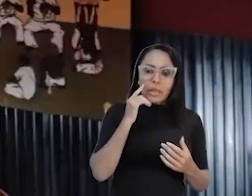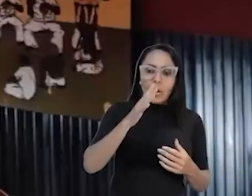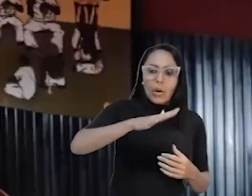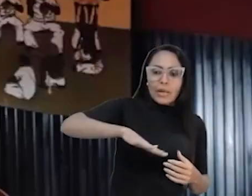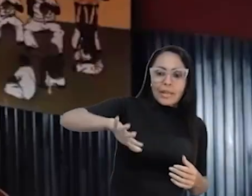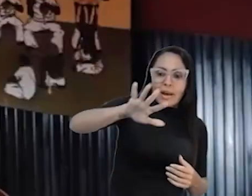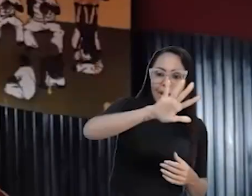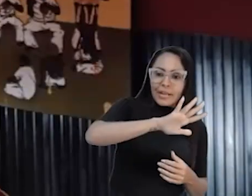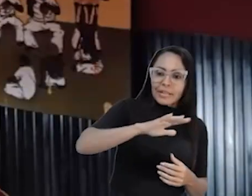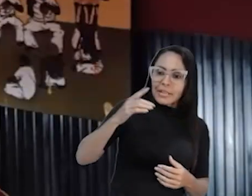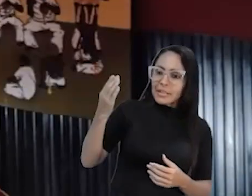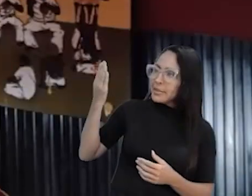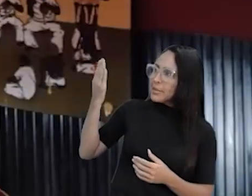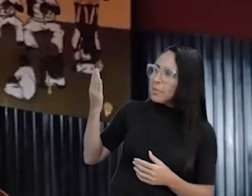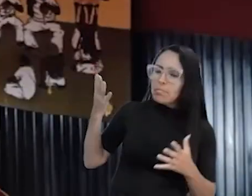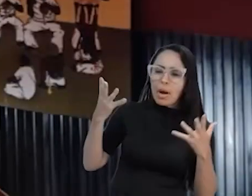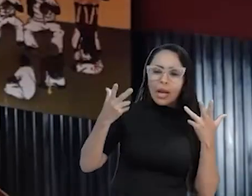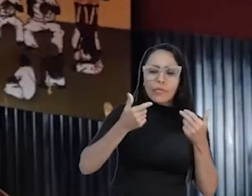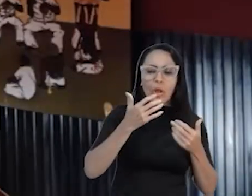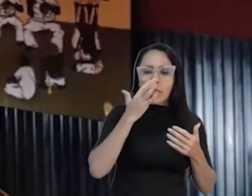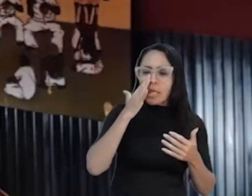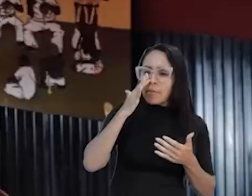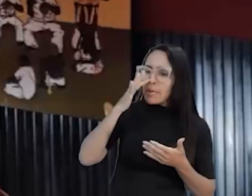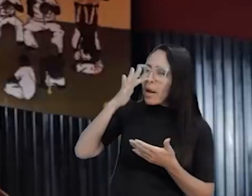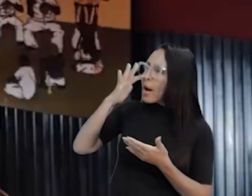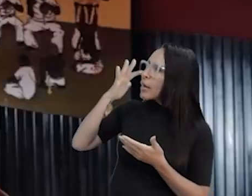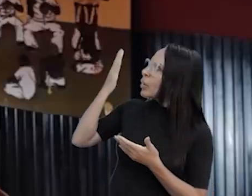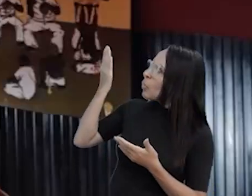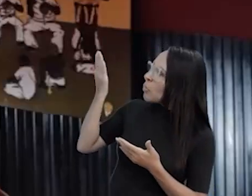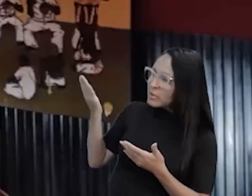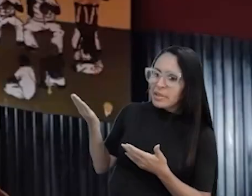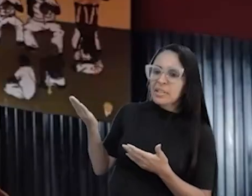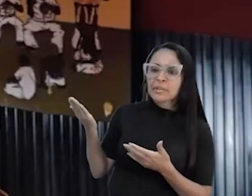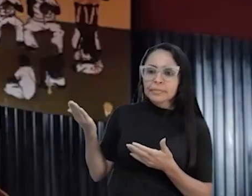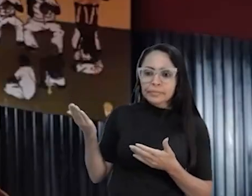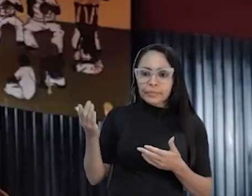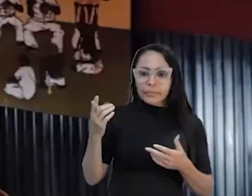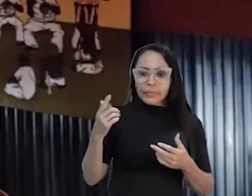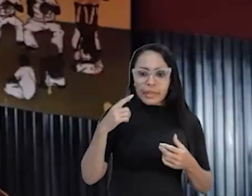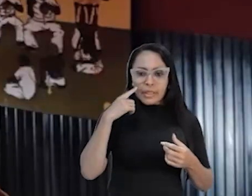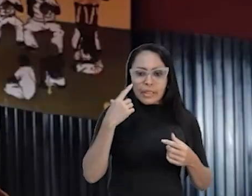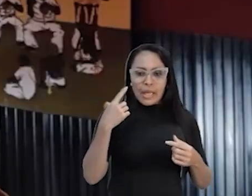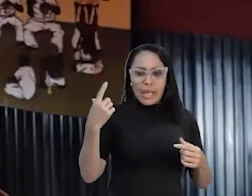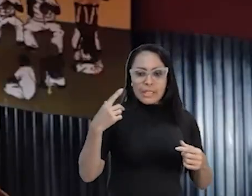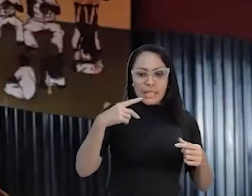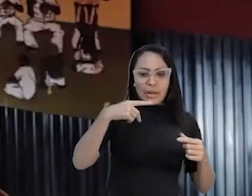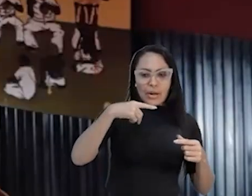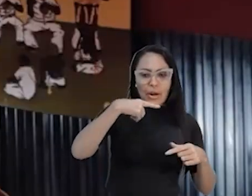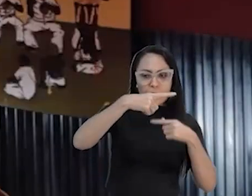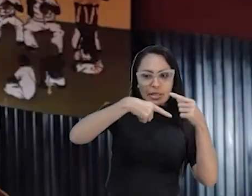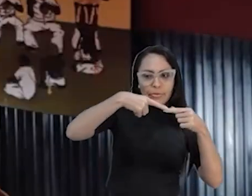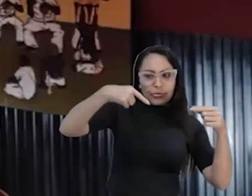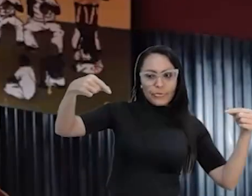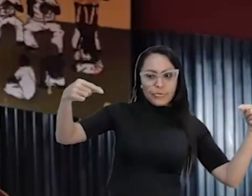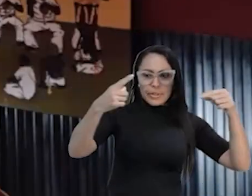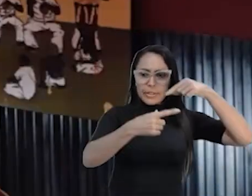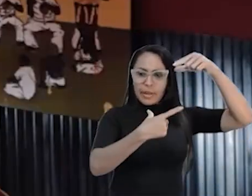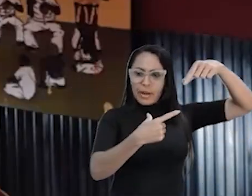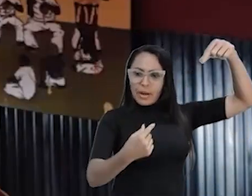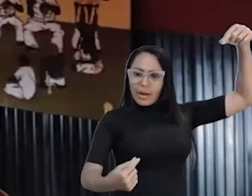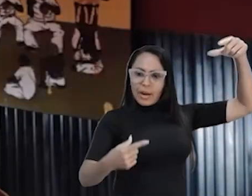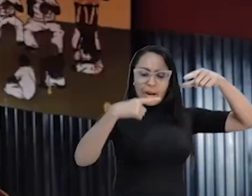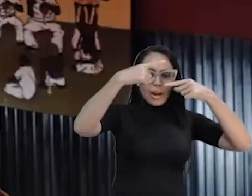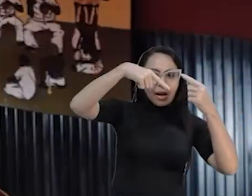ficou assim, maravilhada, assim, com essa fita, né, na parte da luminária,